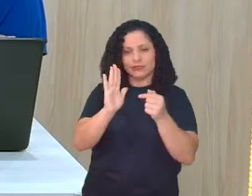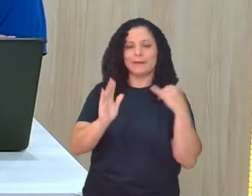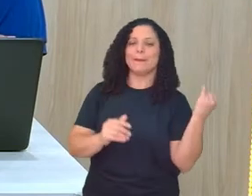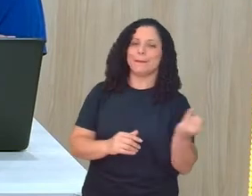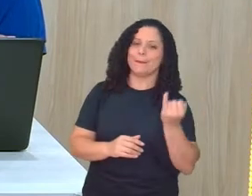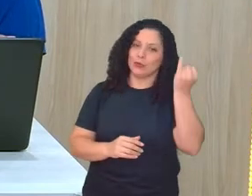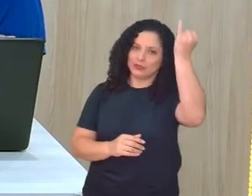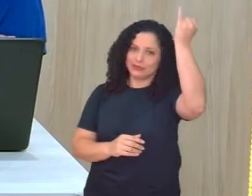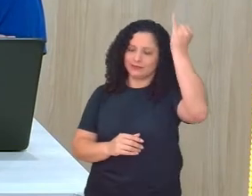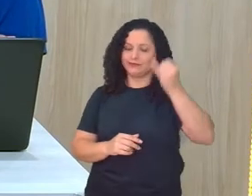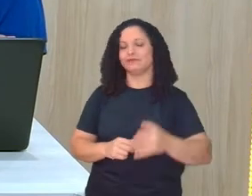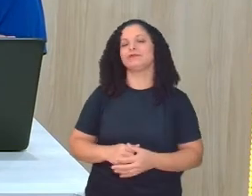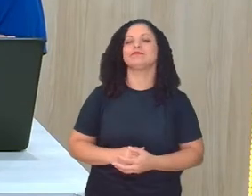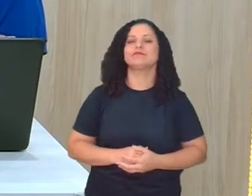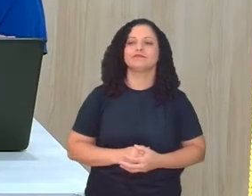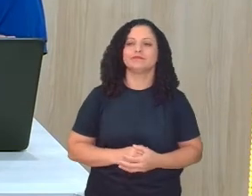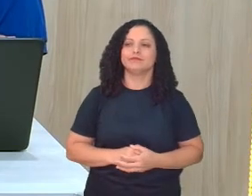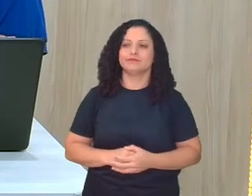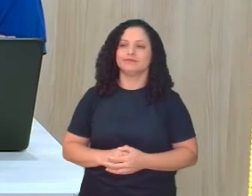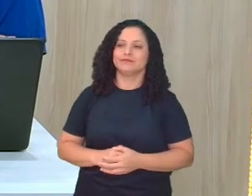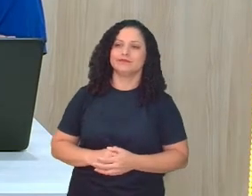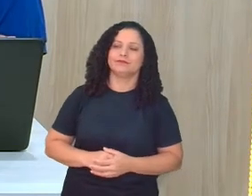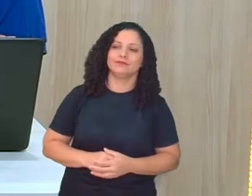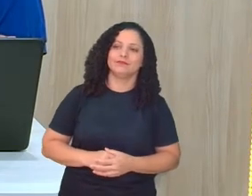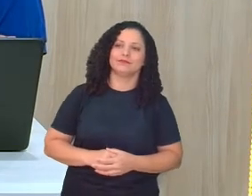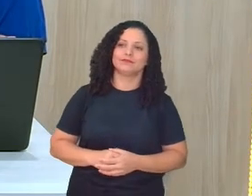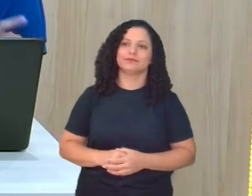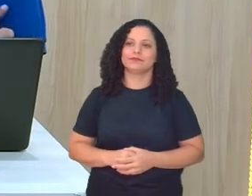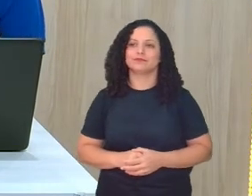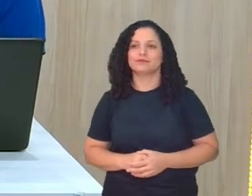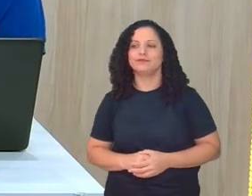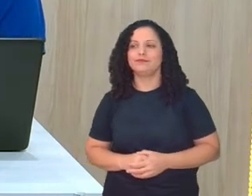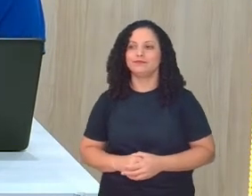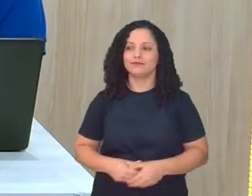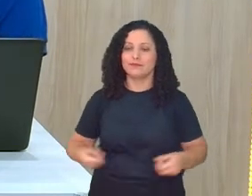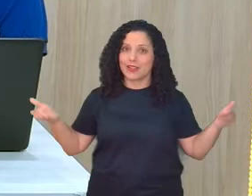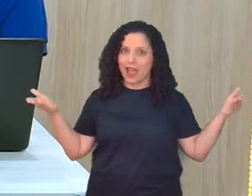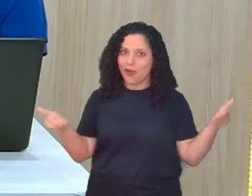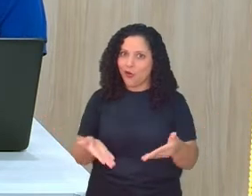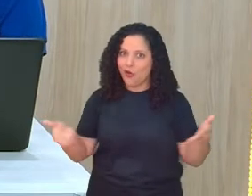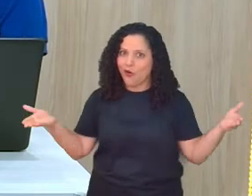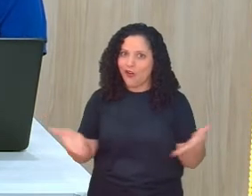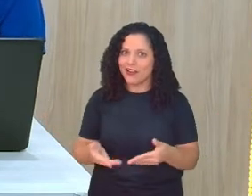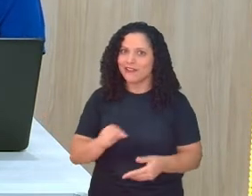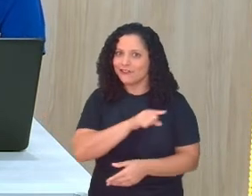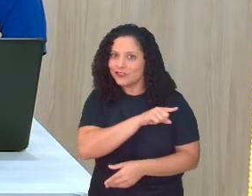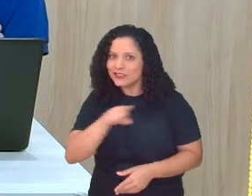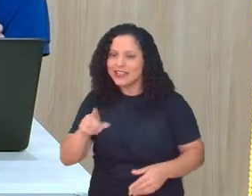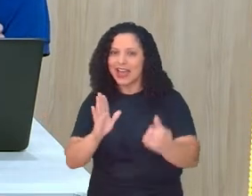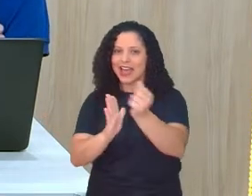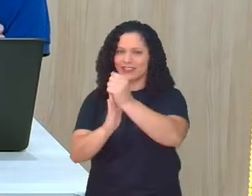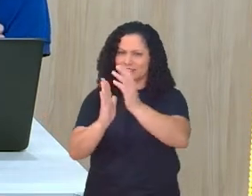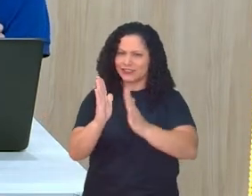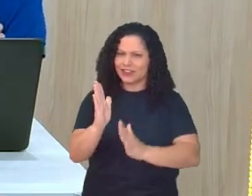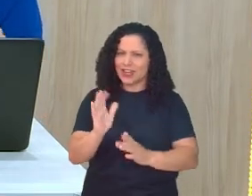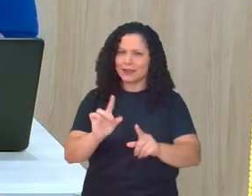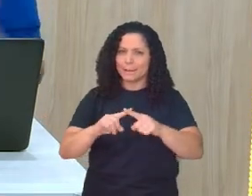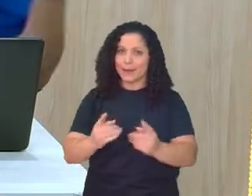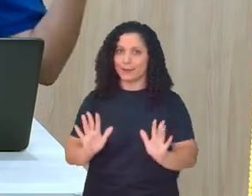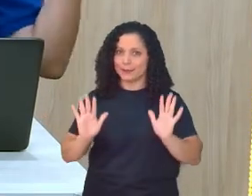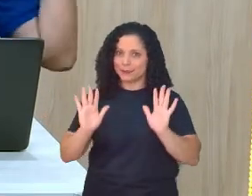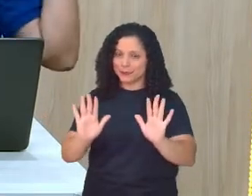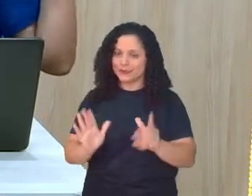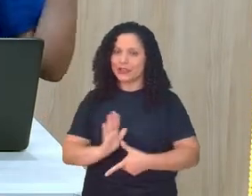importante. Com certeza. Então, chegou a hora da Eita, atividade, e não antes é? de a gente começar a atividade,